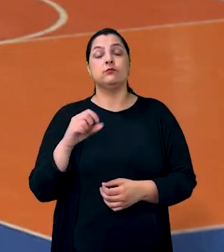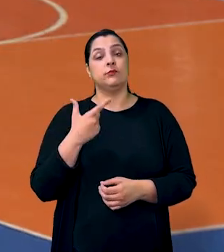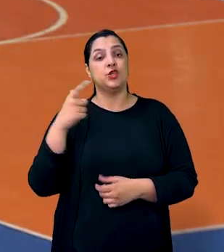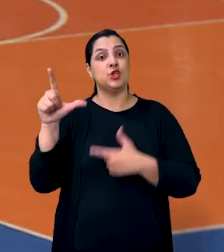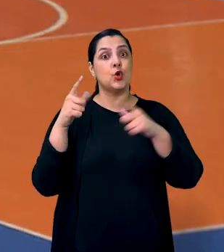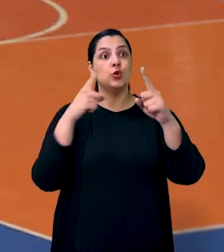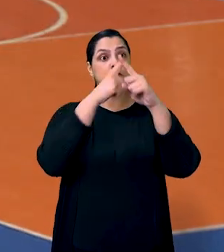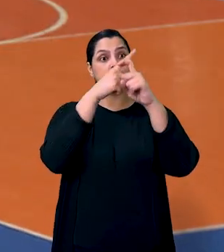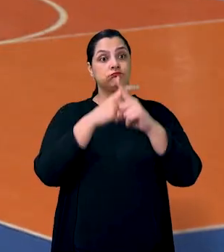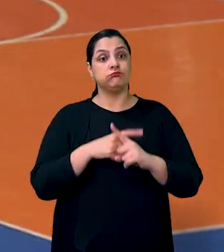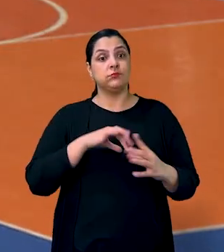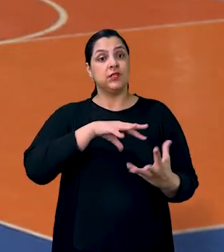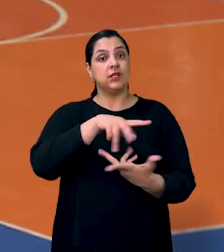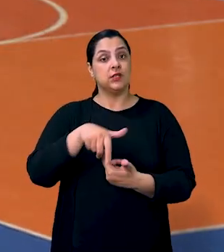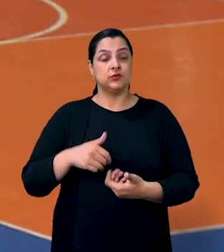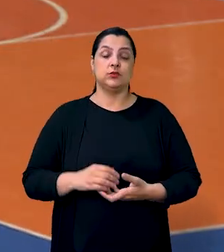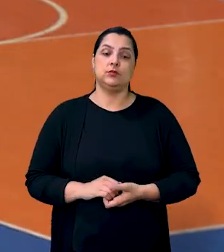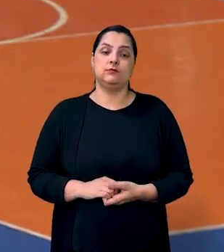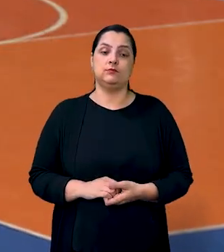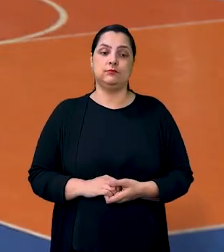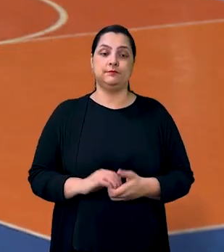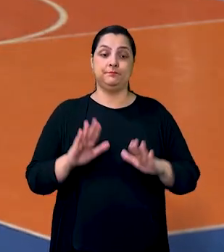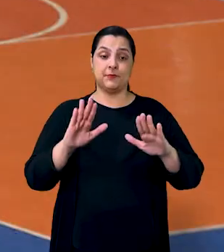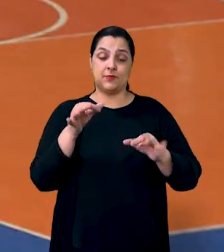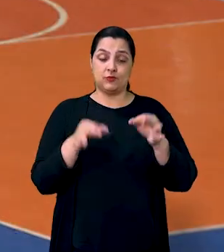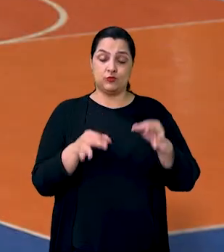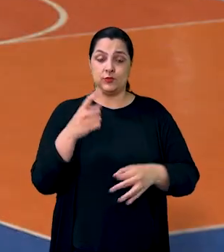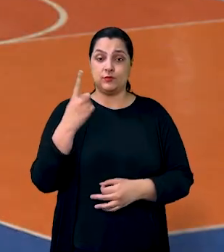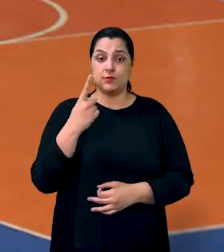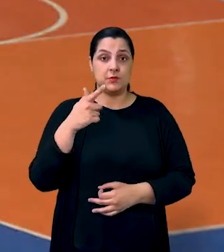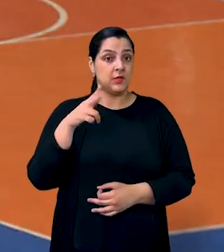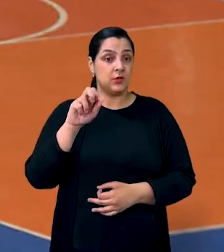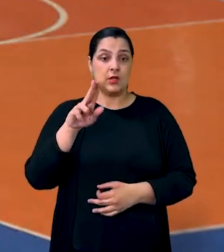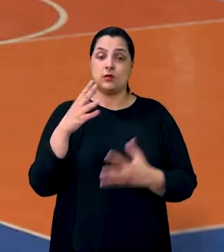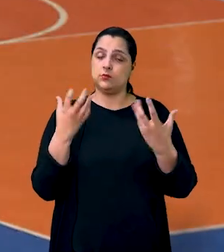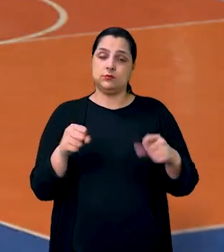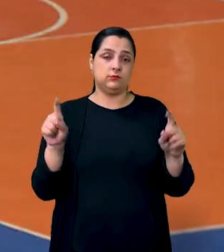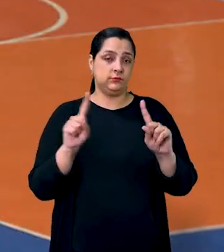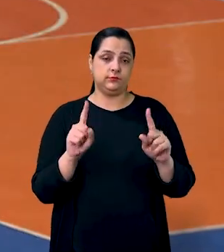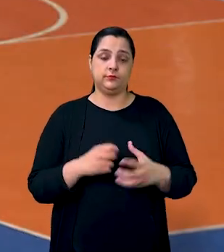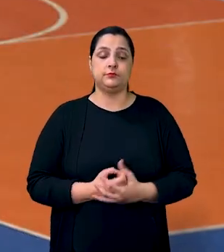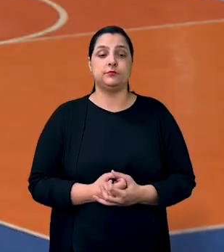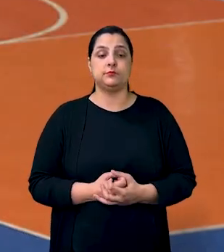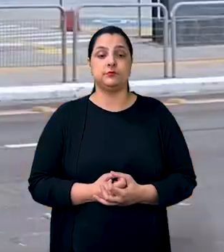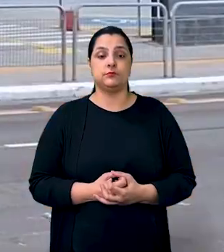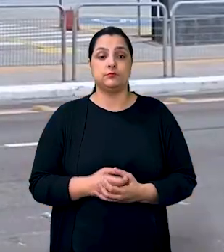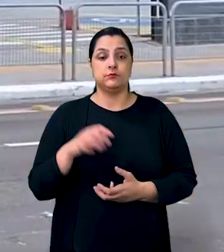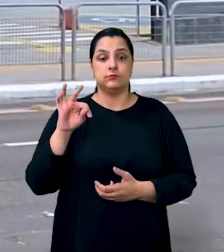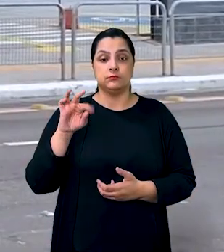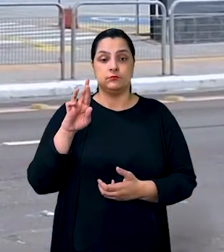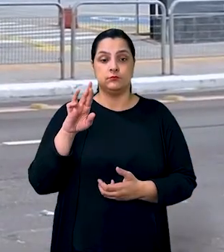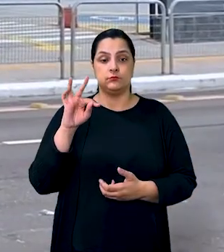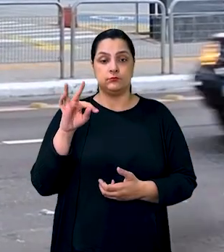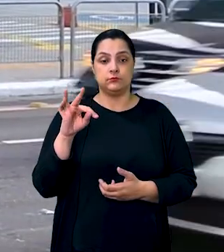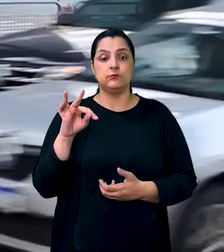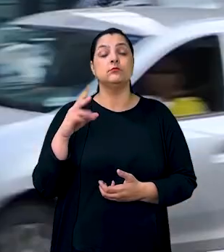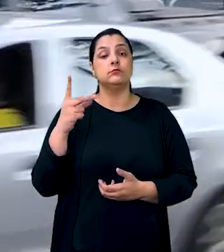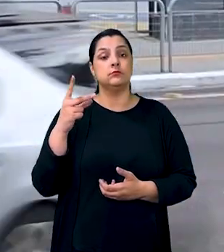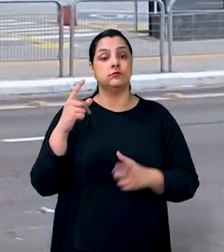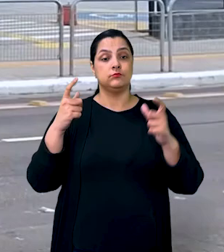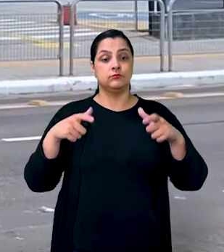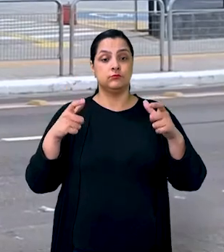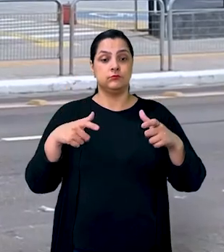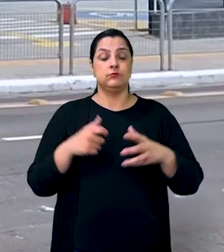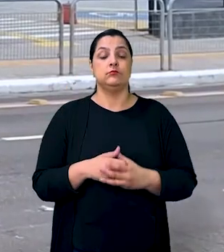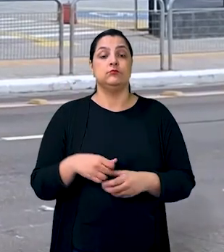de outros torneios internacionais, mas o juízo de primeiro grau negou os pedidos. O Tribunal Regional do Trabalho